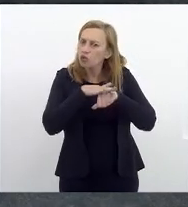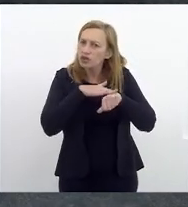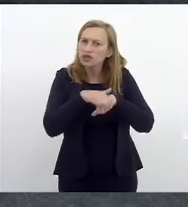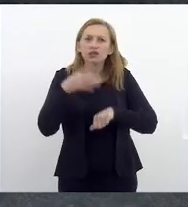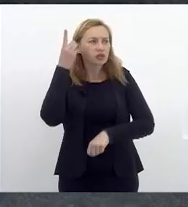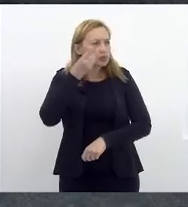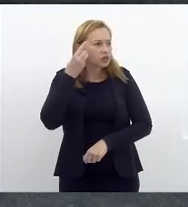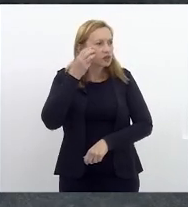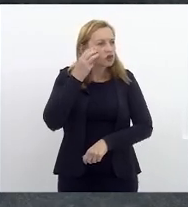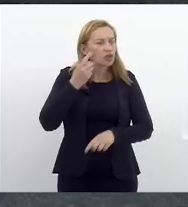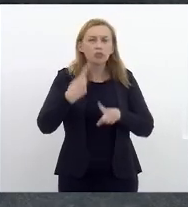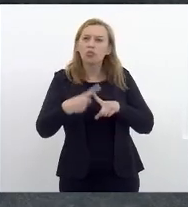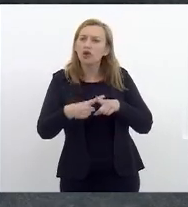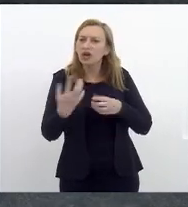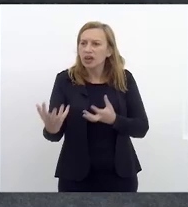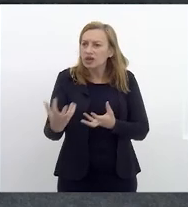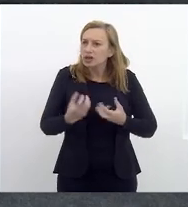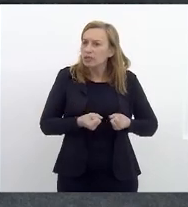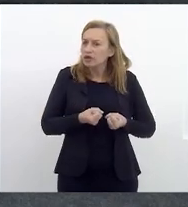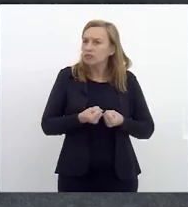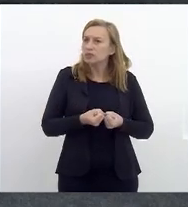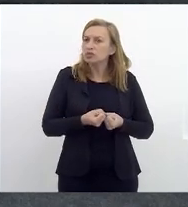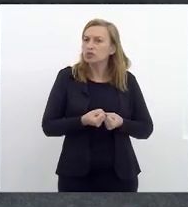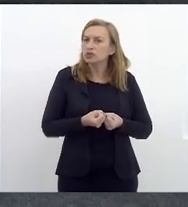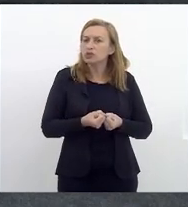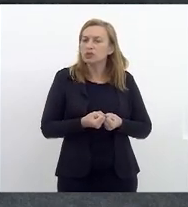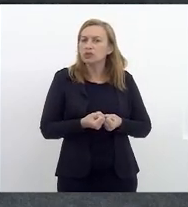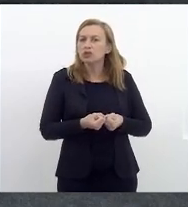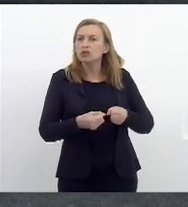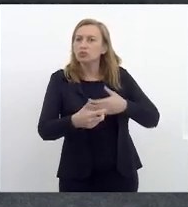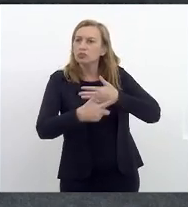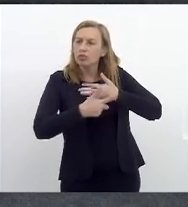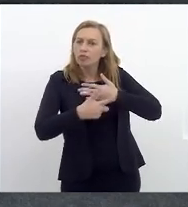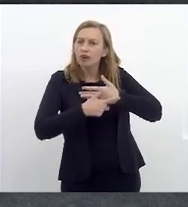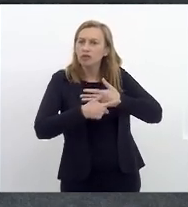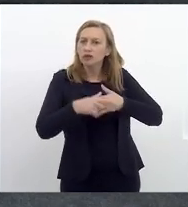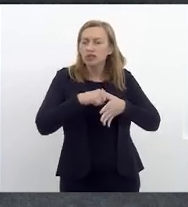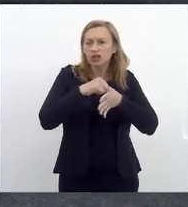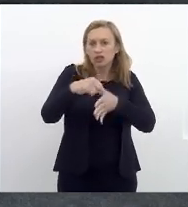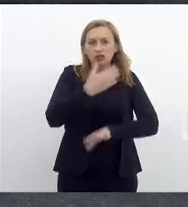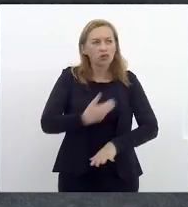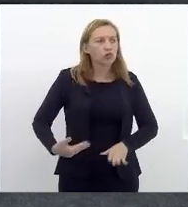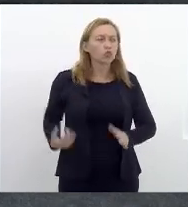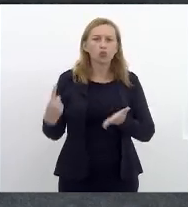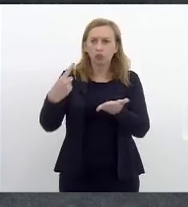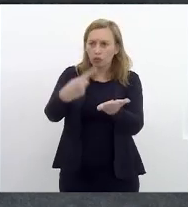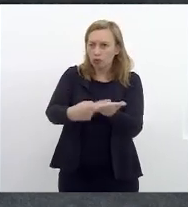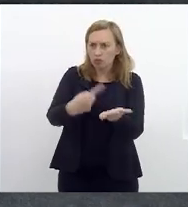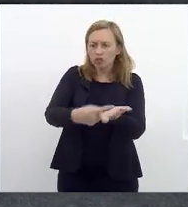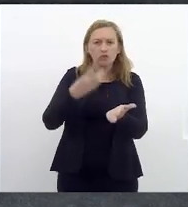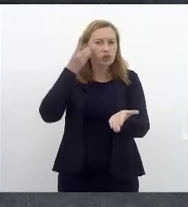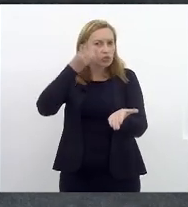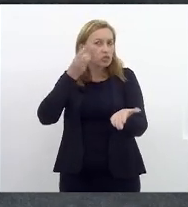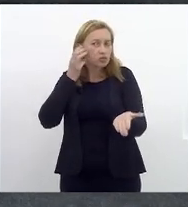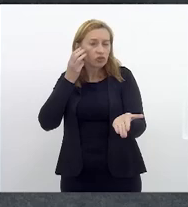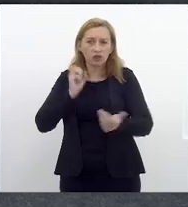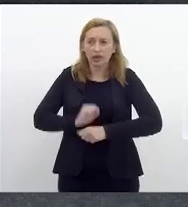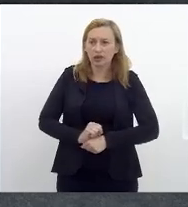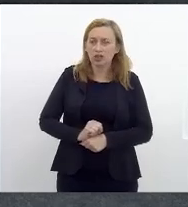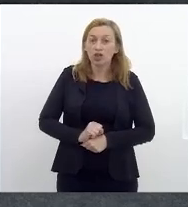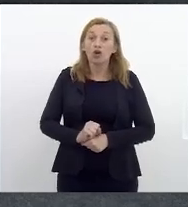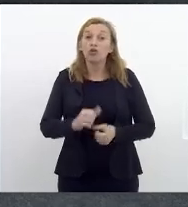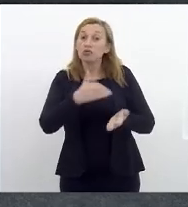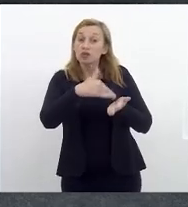deputado Valdeque porque recebemos, e aí, no papel de líder do governo, quero me fazer um compromisso aqui com o deputado Valdeque. O